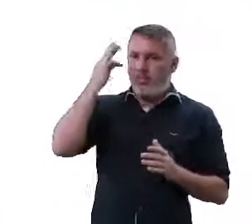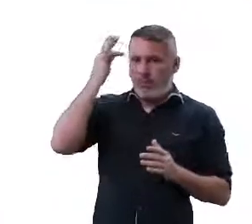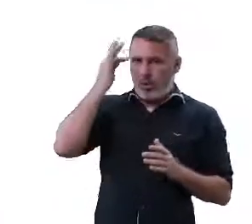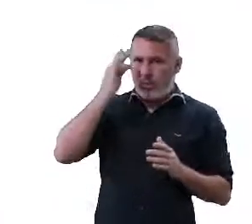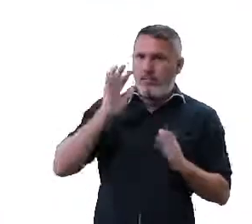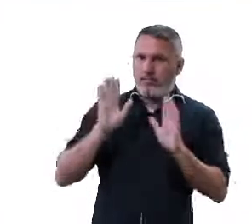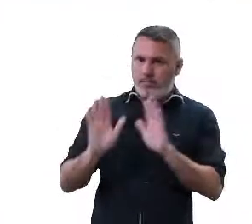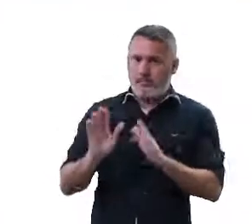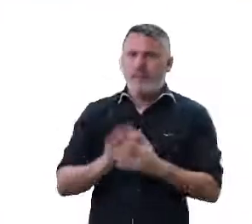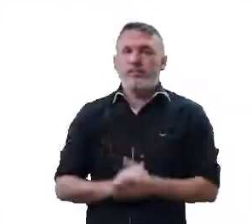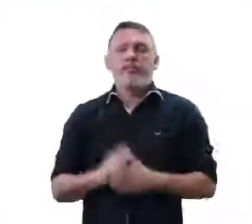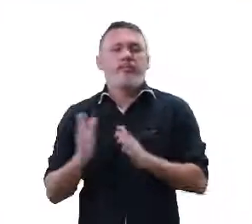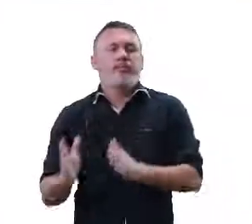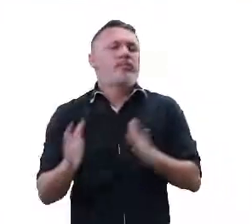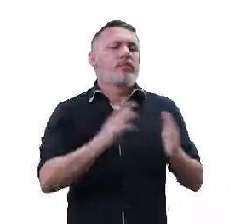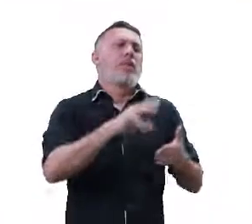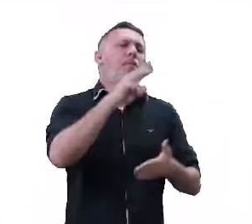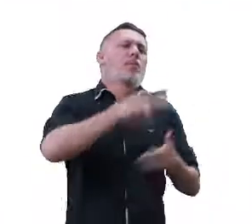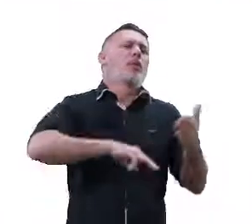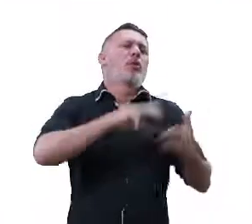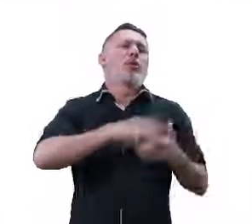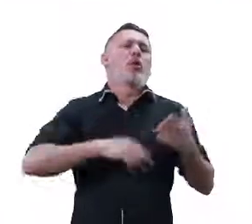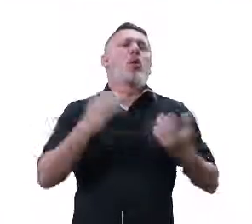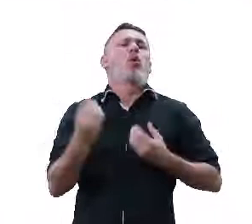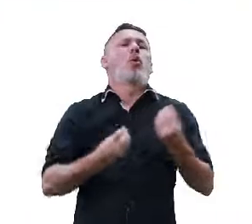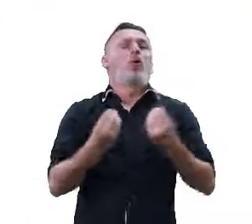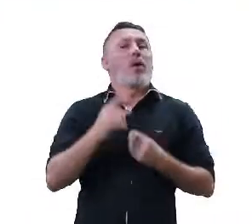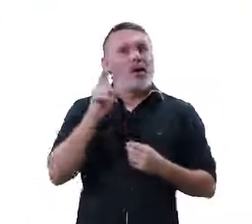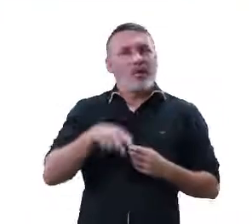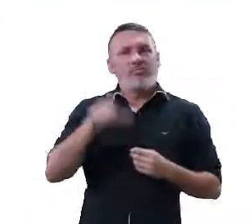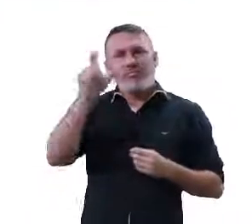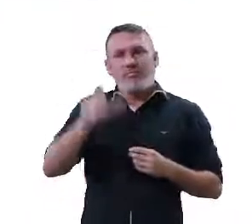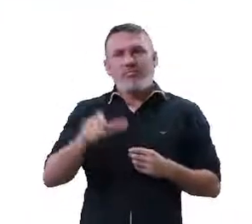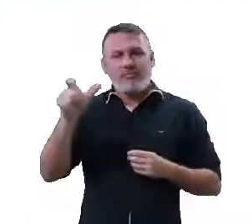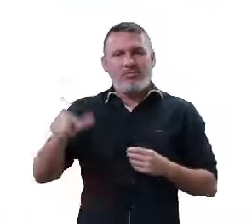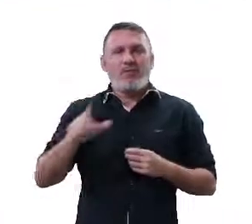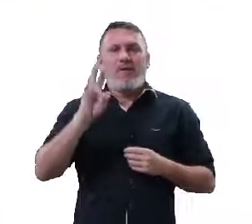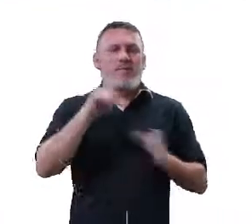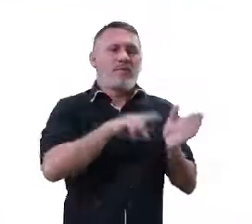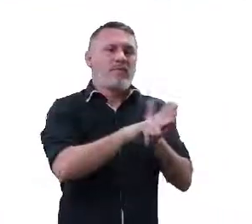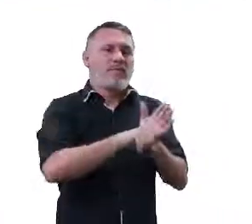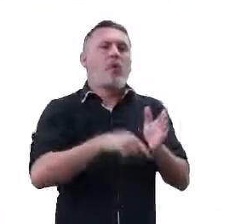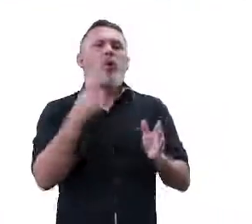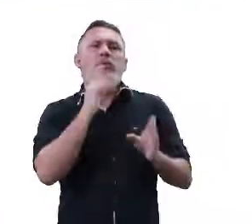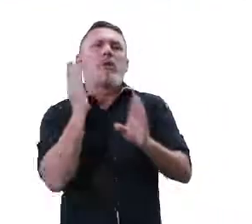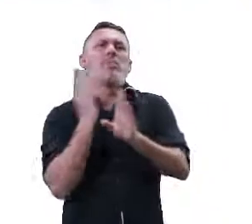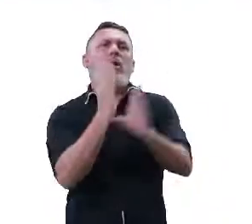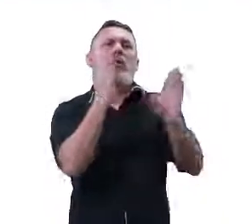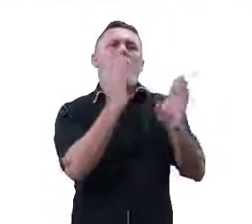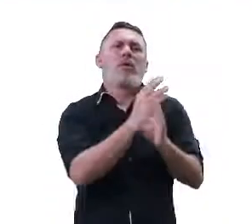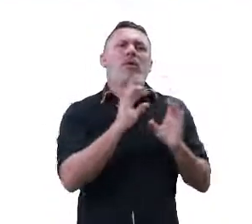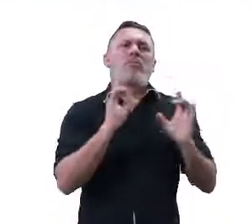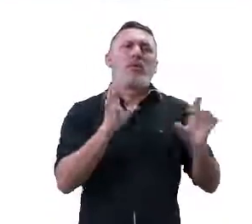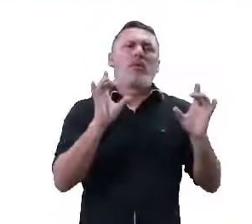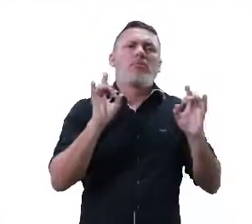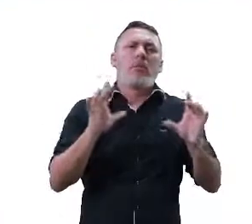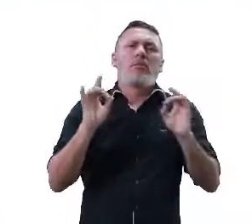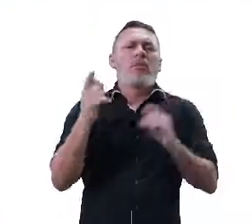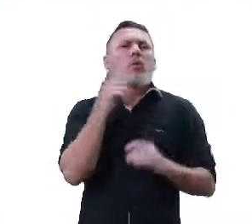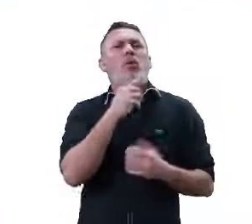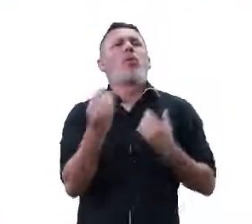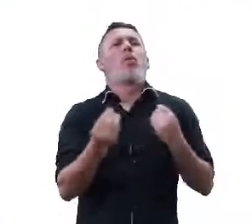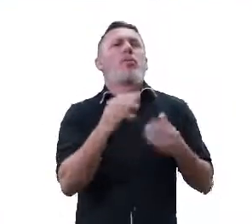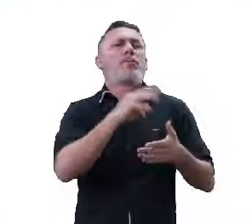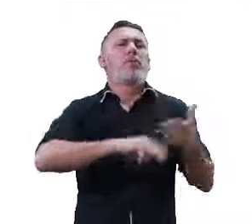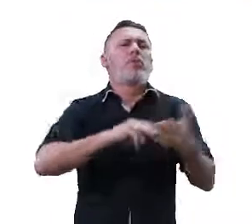metodologia? Metodologia é nada mais, nada menos a maneira como esses indivíduos vão alcançar seus resultados. Então, são os métodos. É a forma como